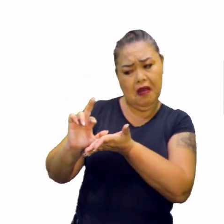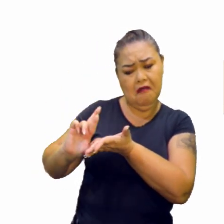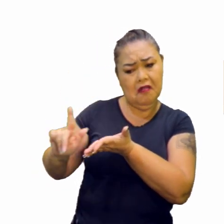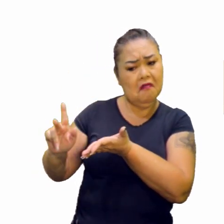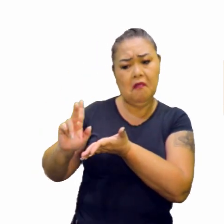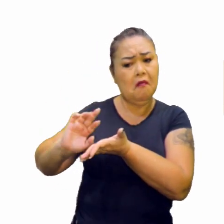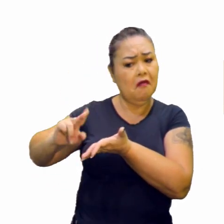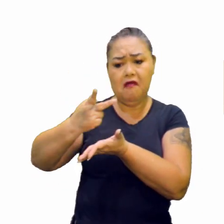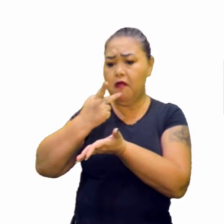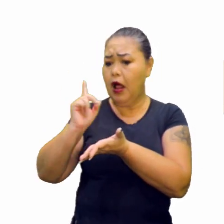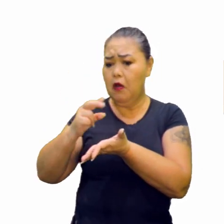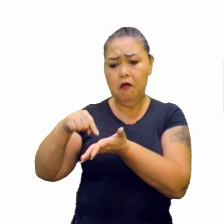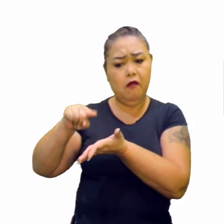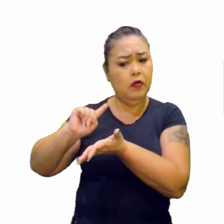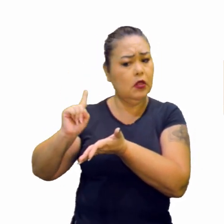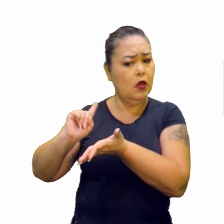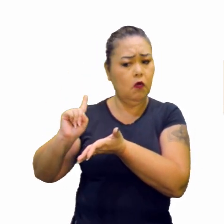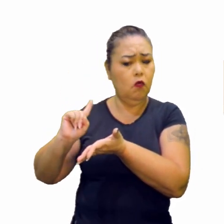Alguns livros falam